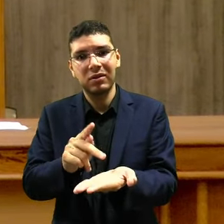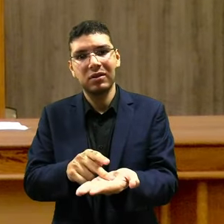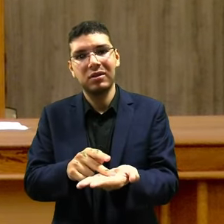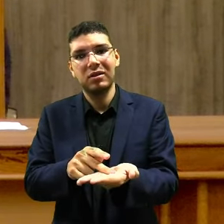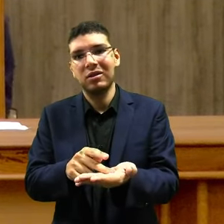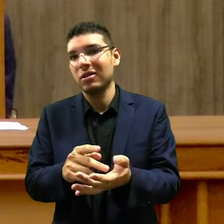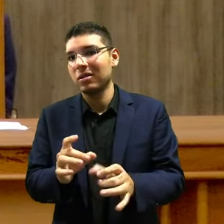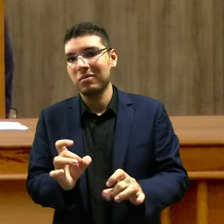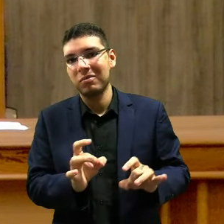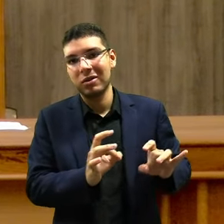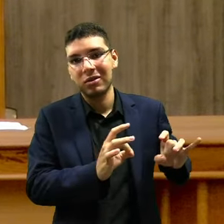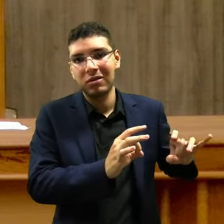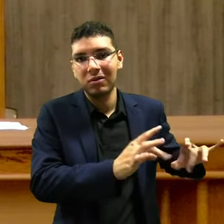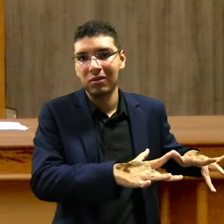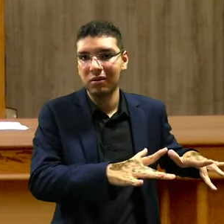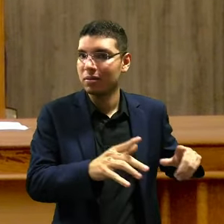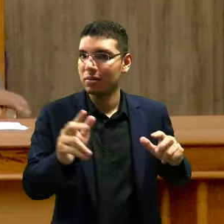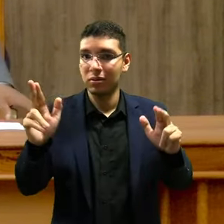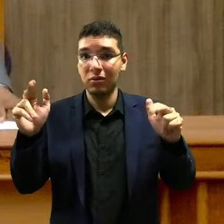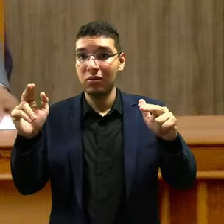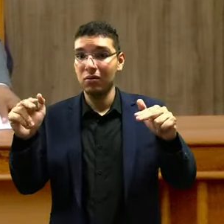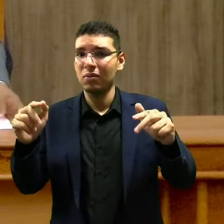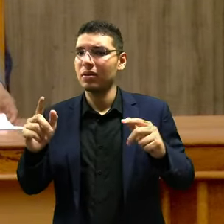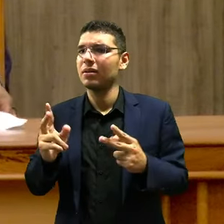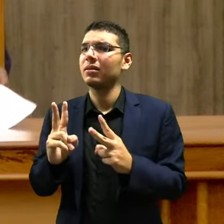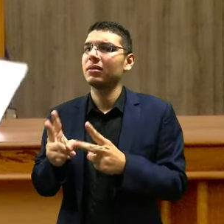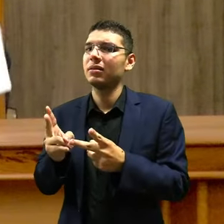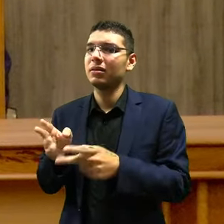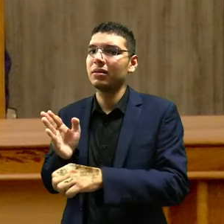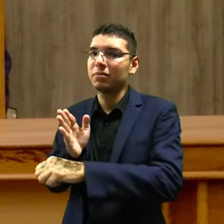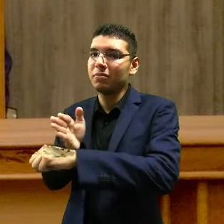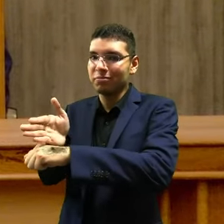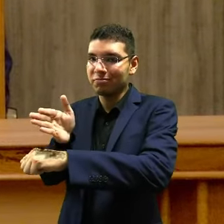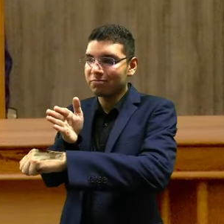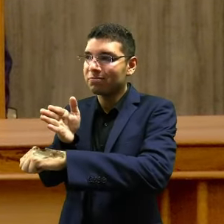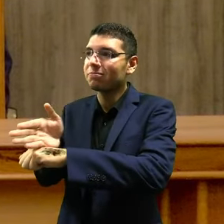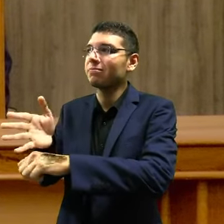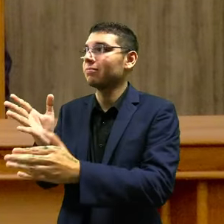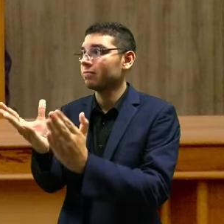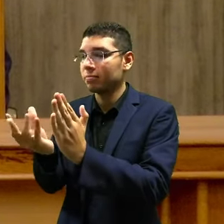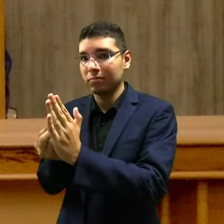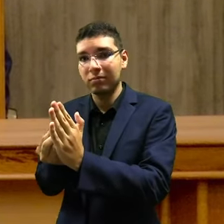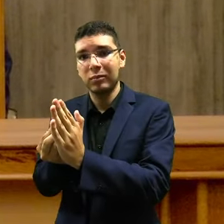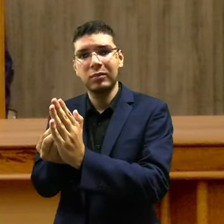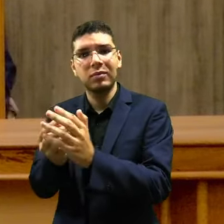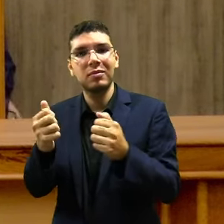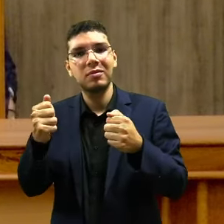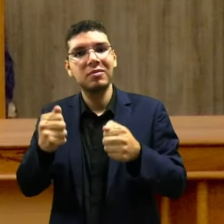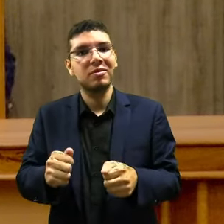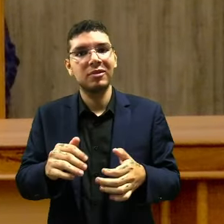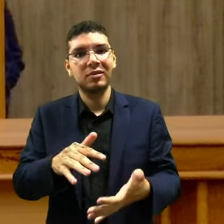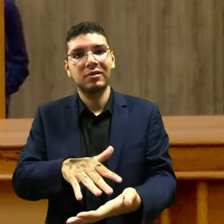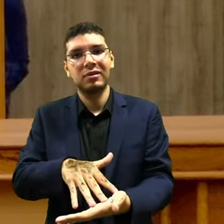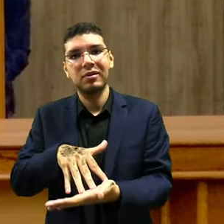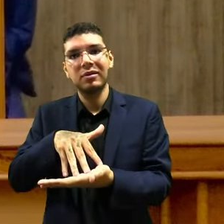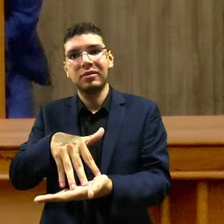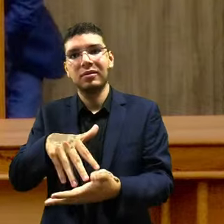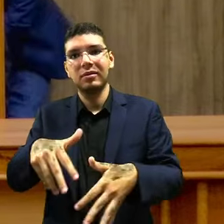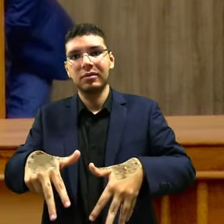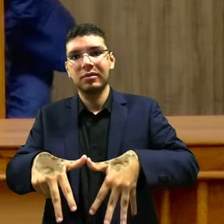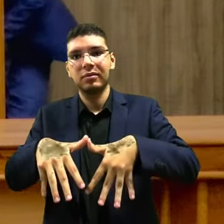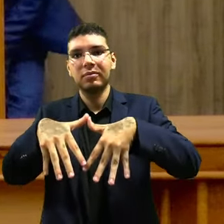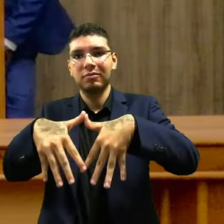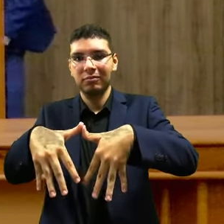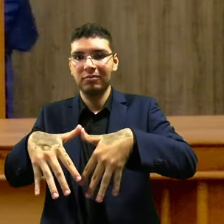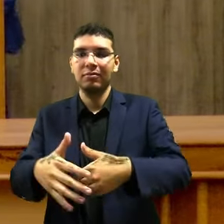templo está sempre na casa de Deus Eita glória a Deus fique de pé oh glória a Deus